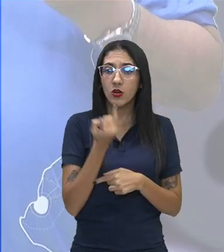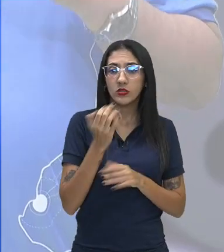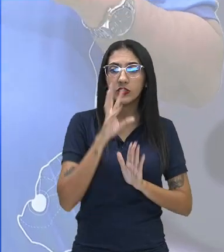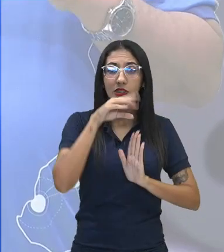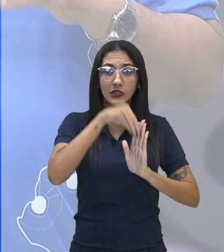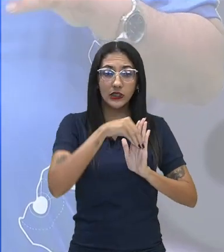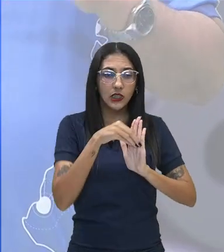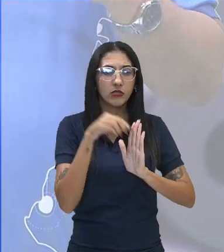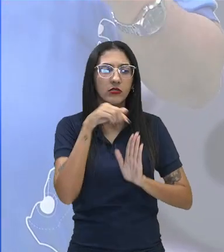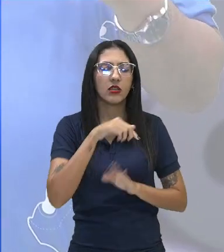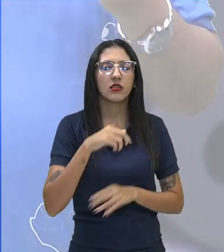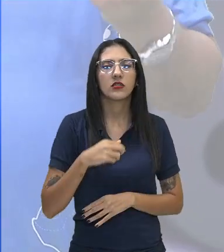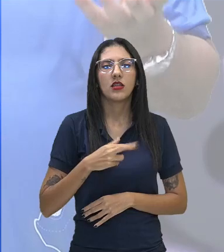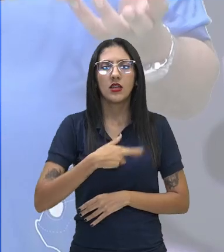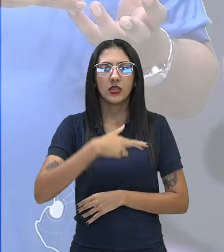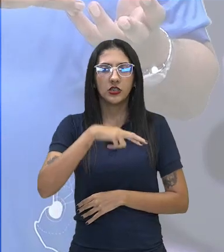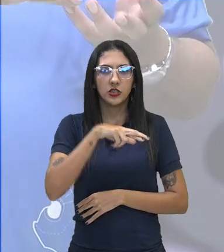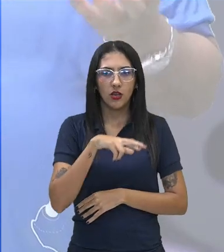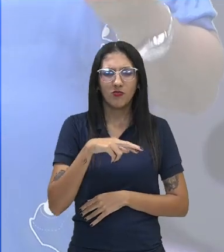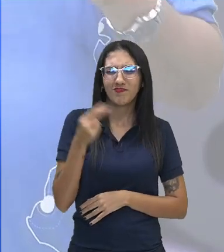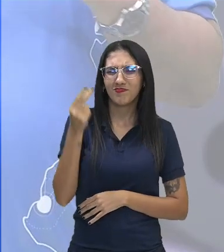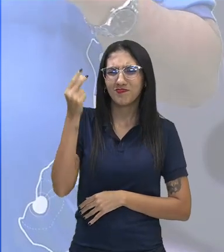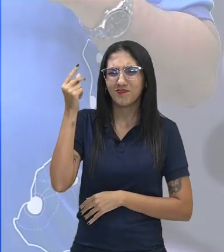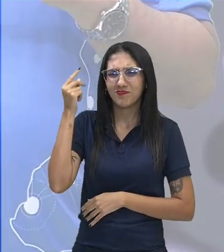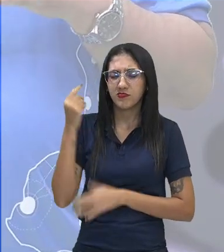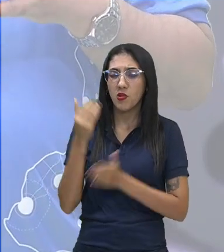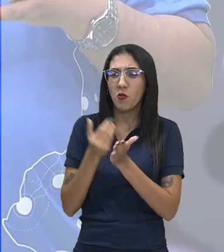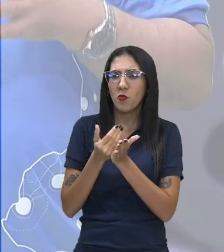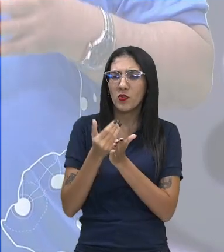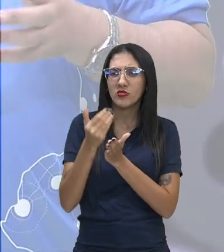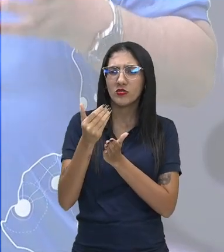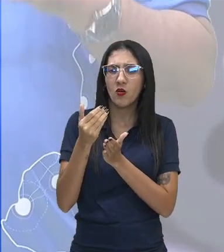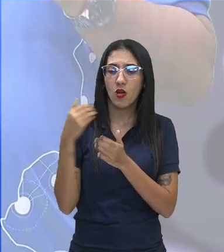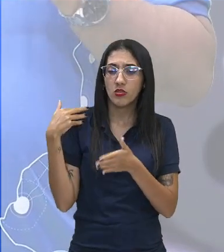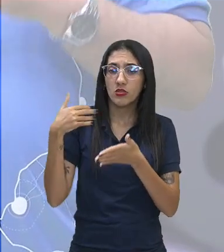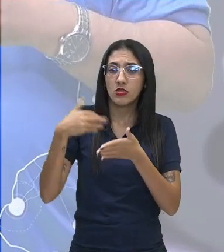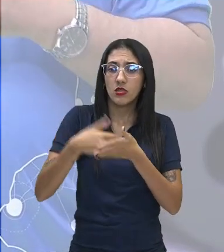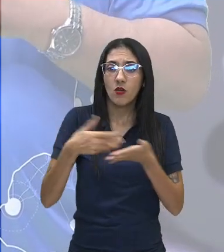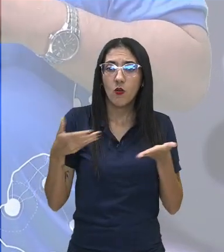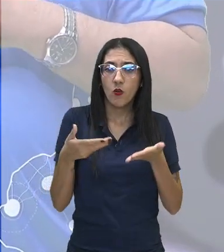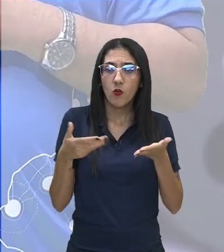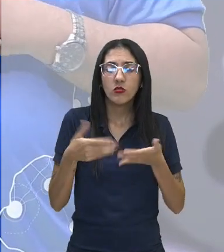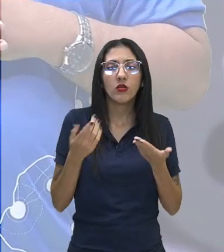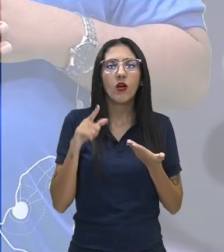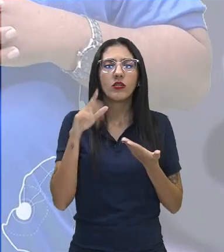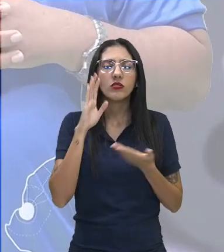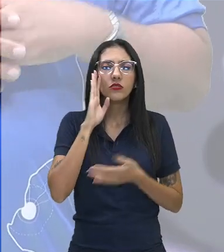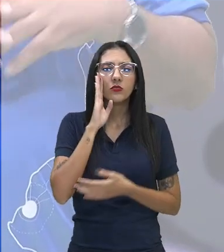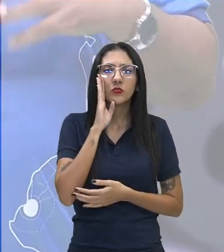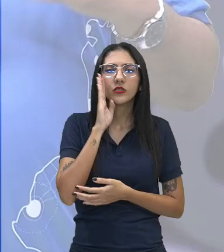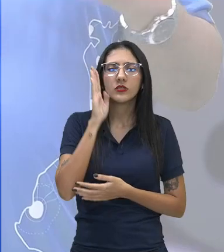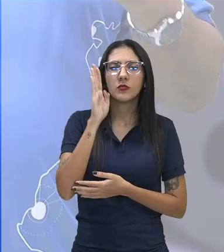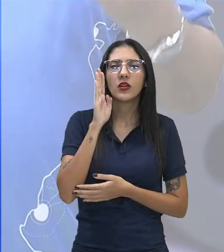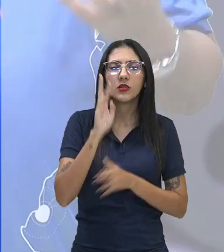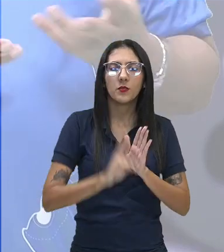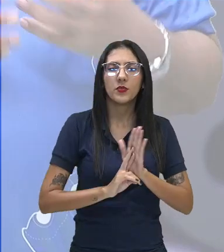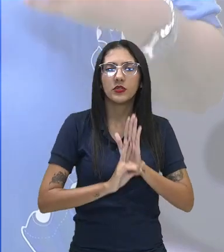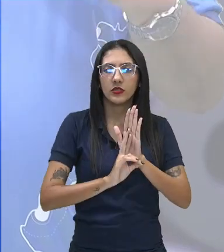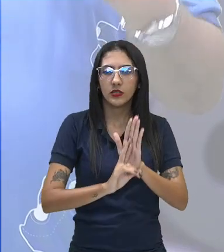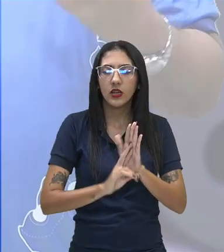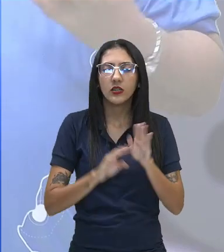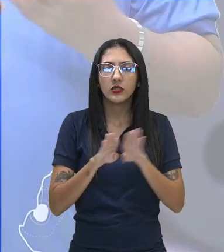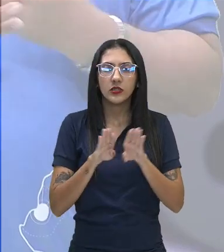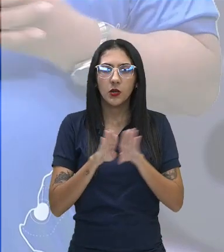religião, desde seus fundadores aos seus principais profetas e mestres espirituais, a